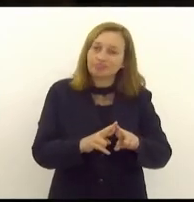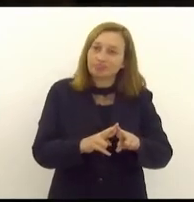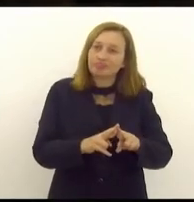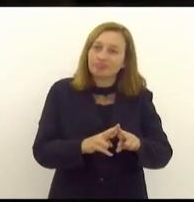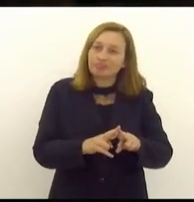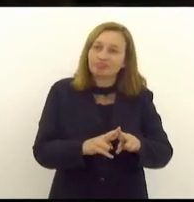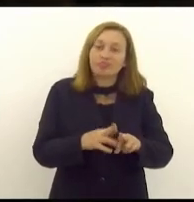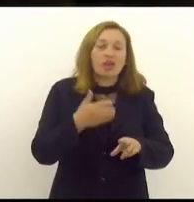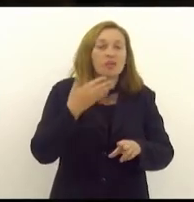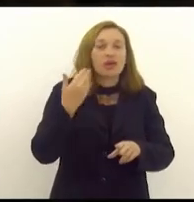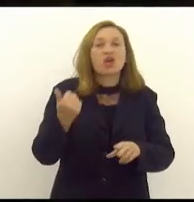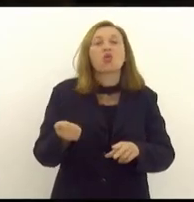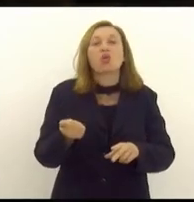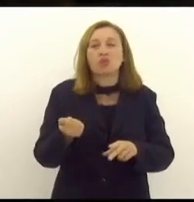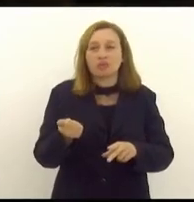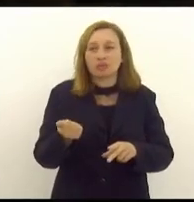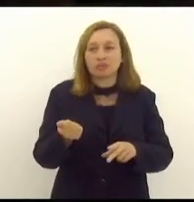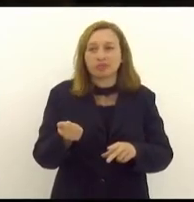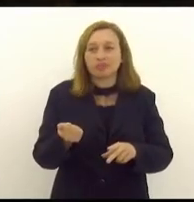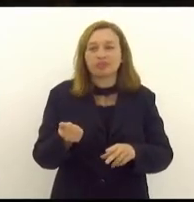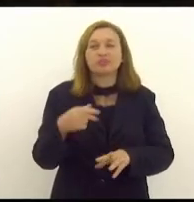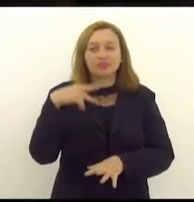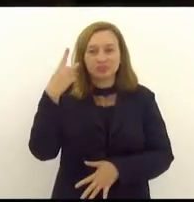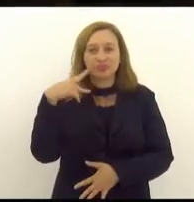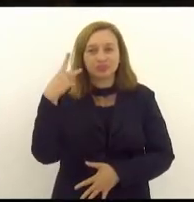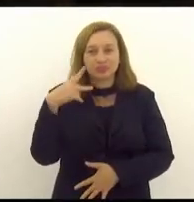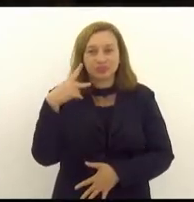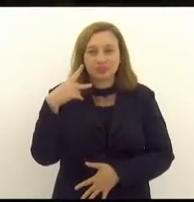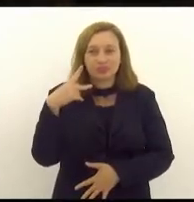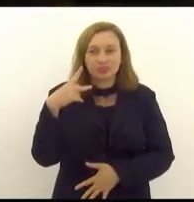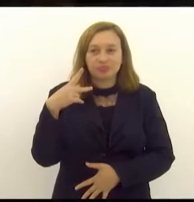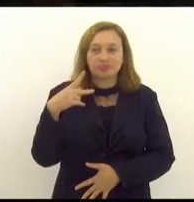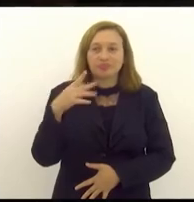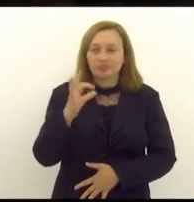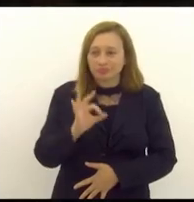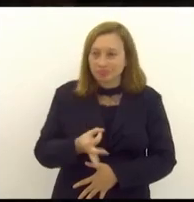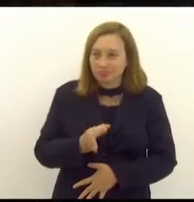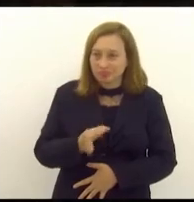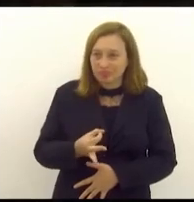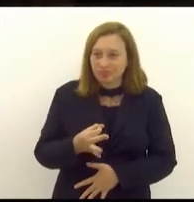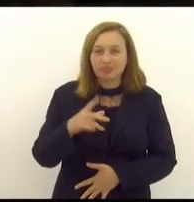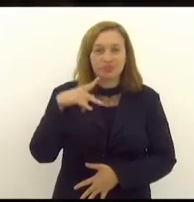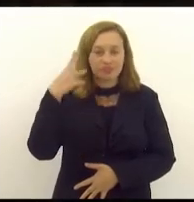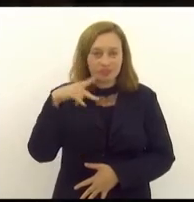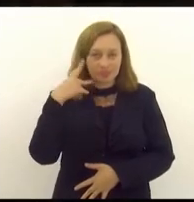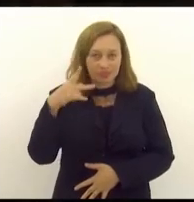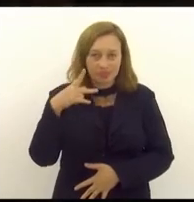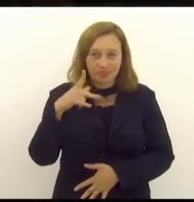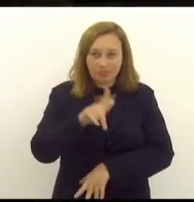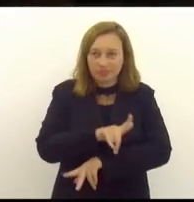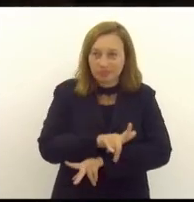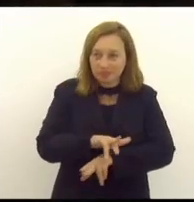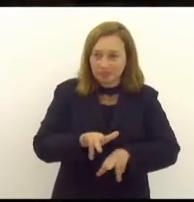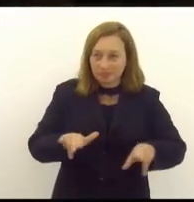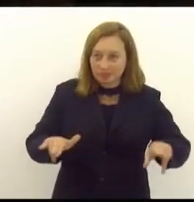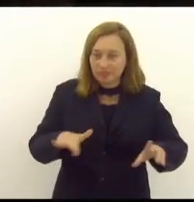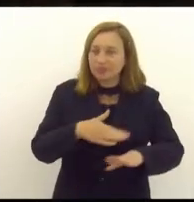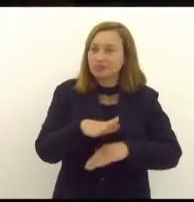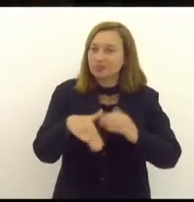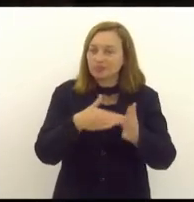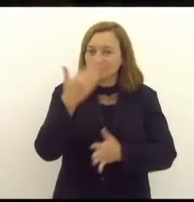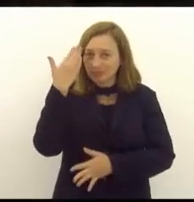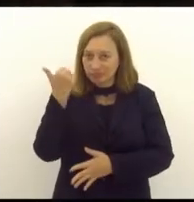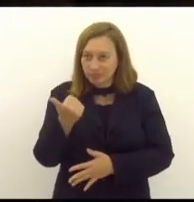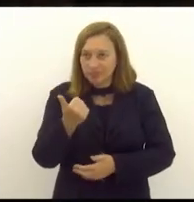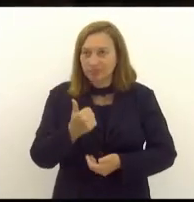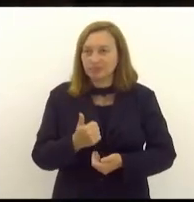a melhor forma do Parlamento dá certo respeito muito todo mundo saber